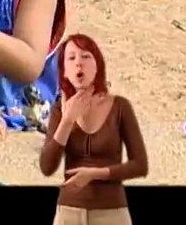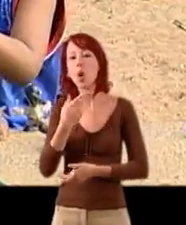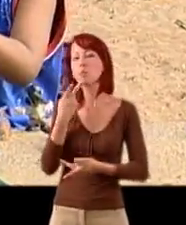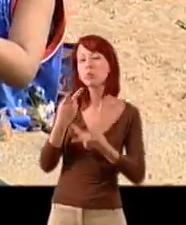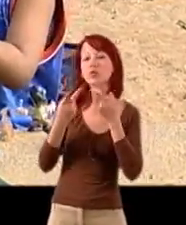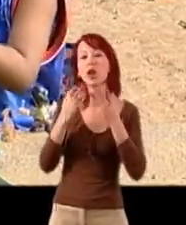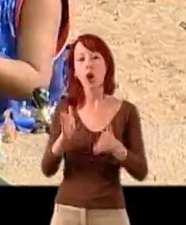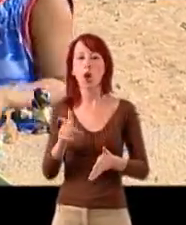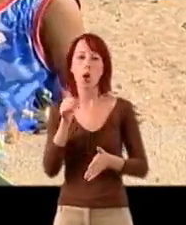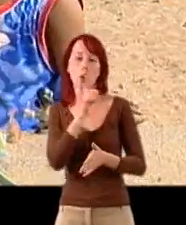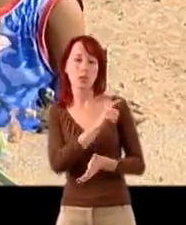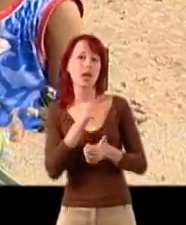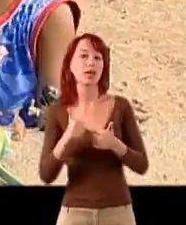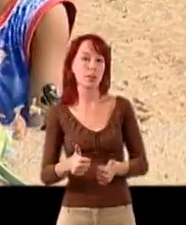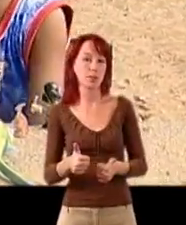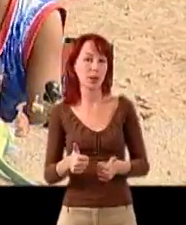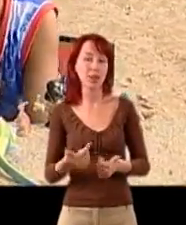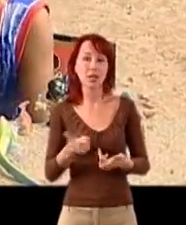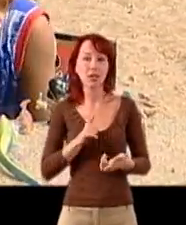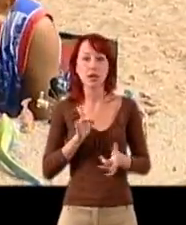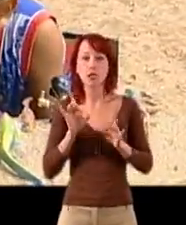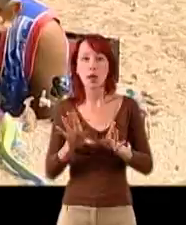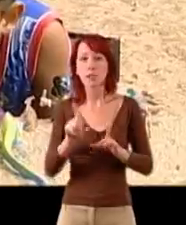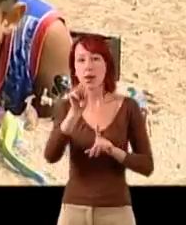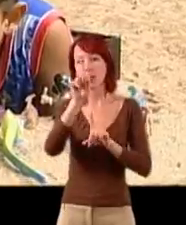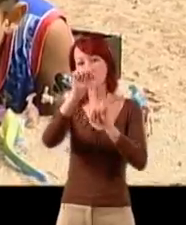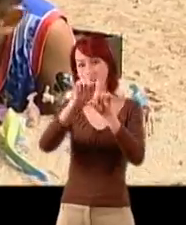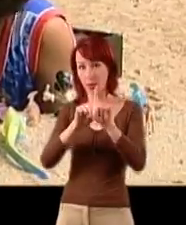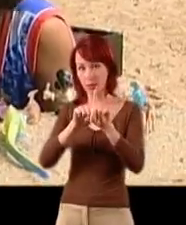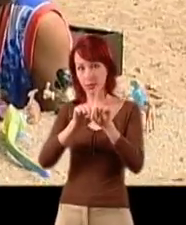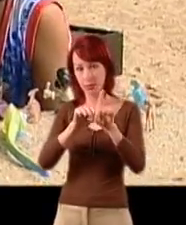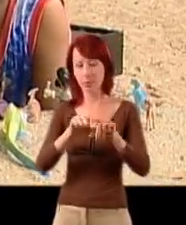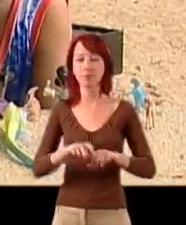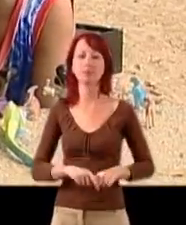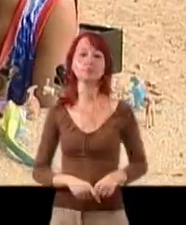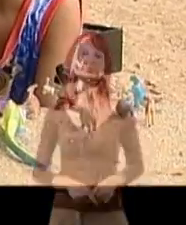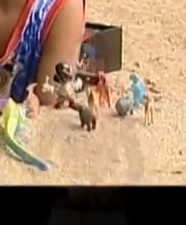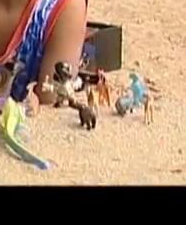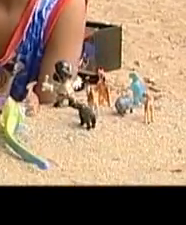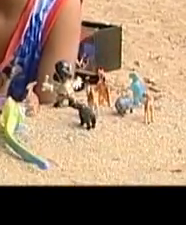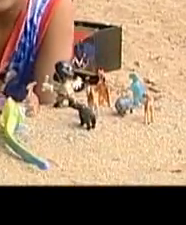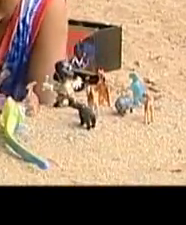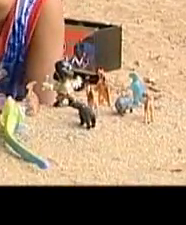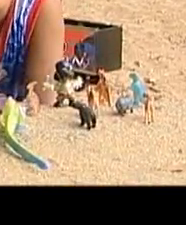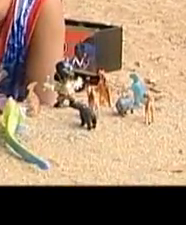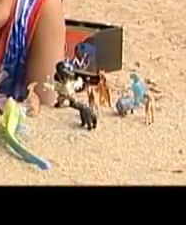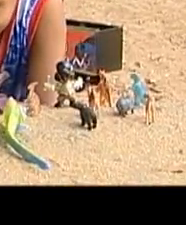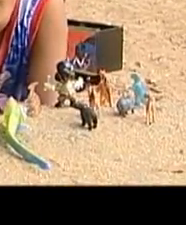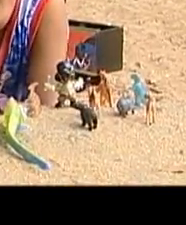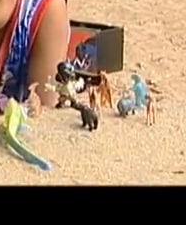várias possibilidades, coisas que ele já consegue fazer em apenas 1 mês. Pega a flor.